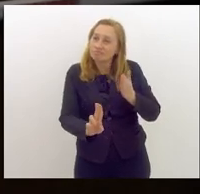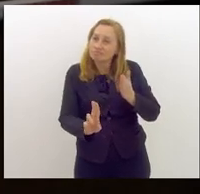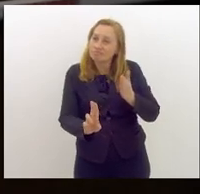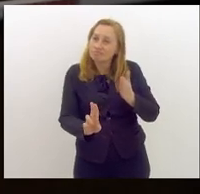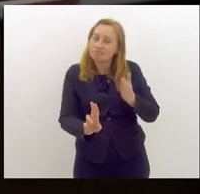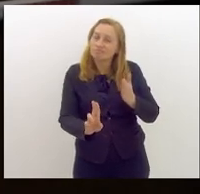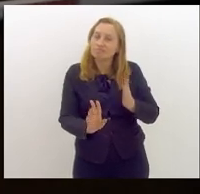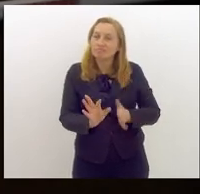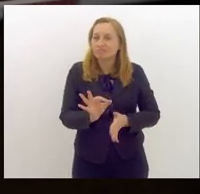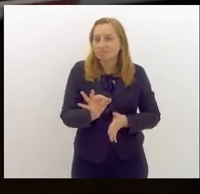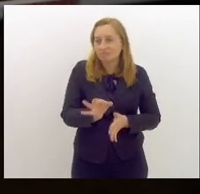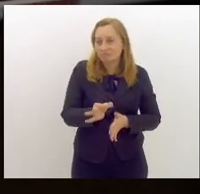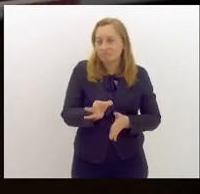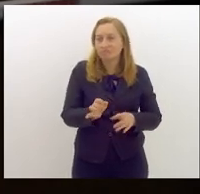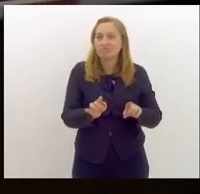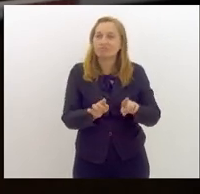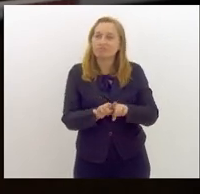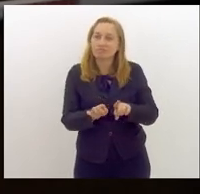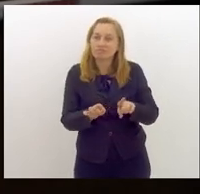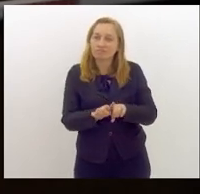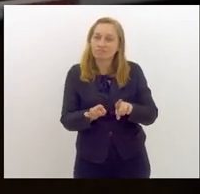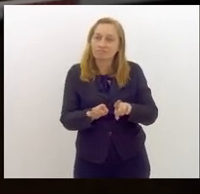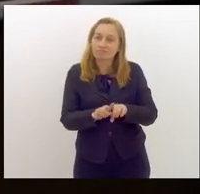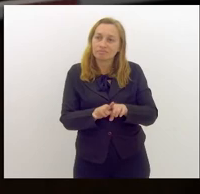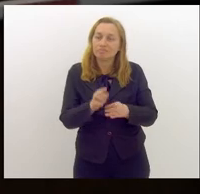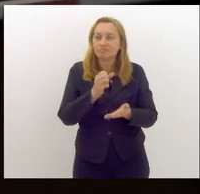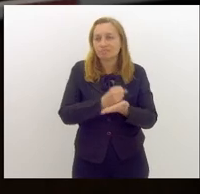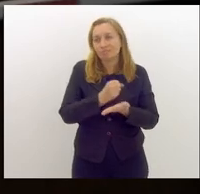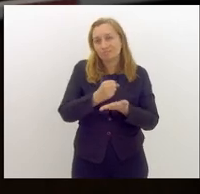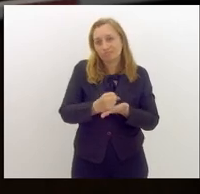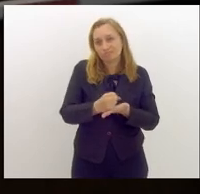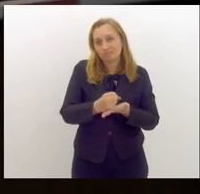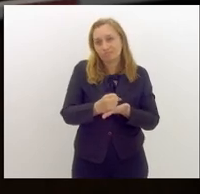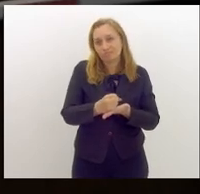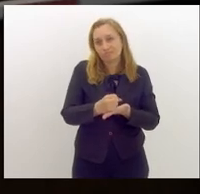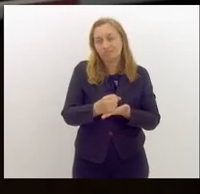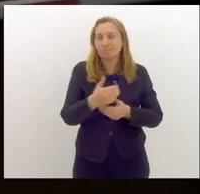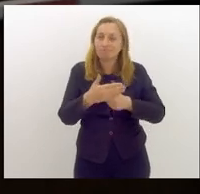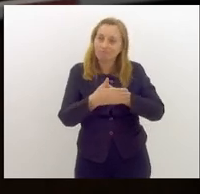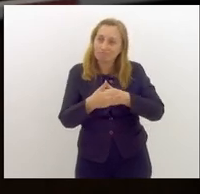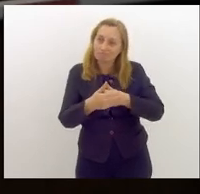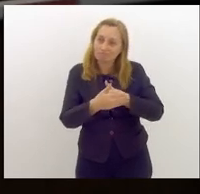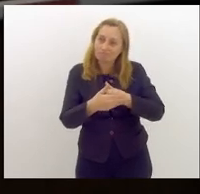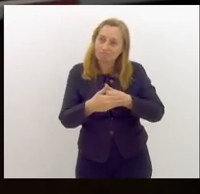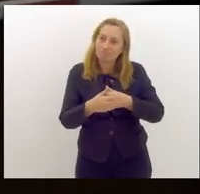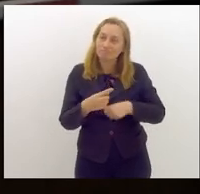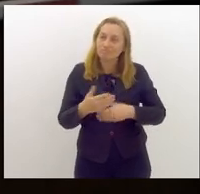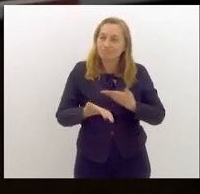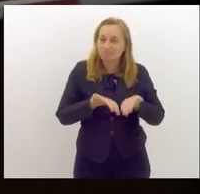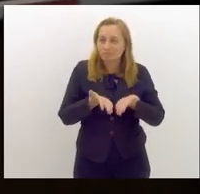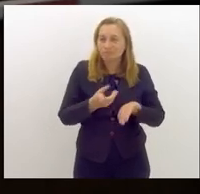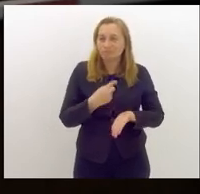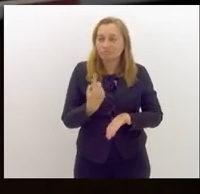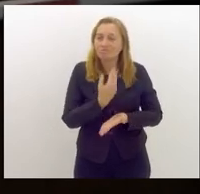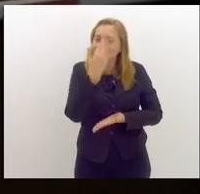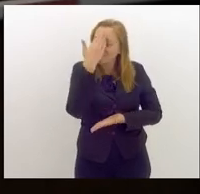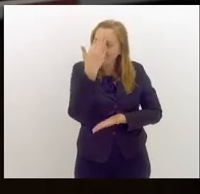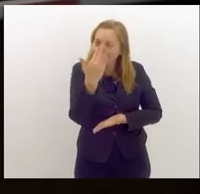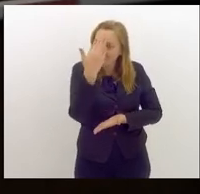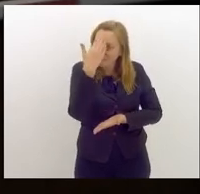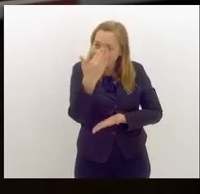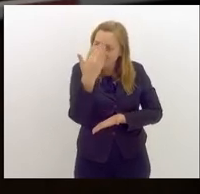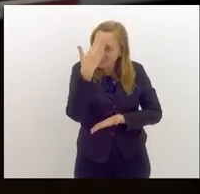fixos e também os contratados pelo carinho com que trata a gente muito obrigado